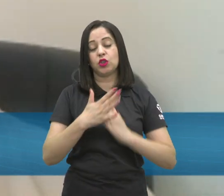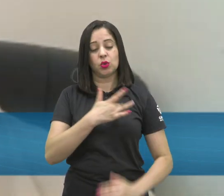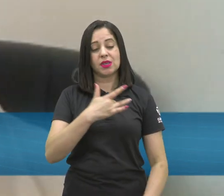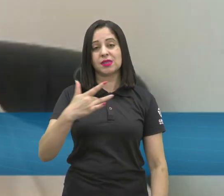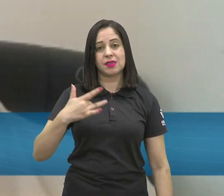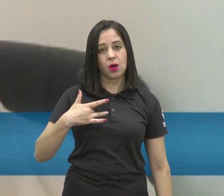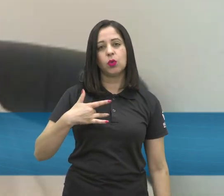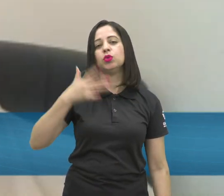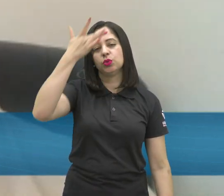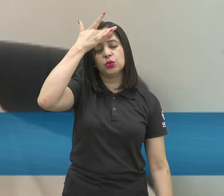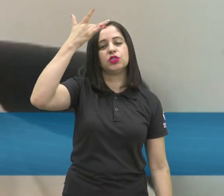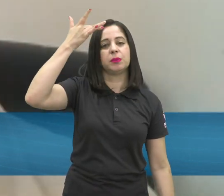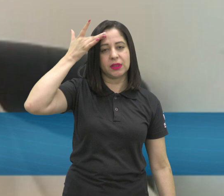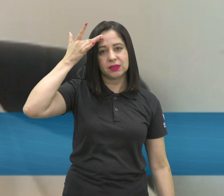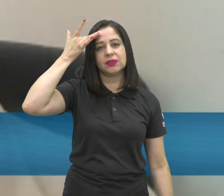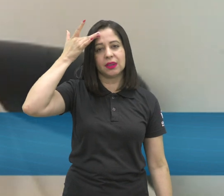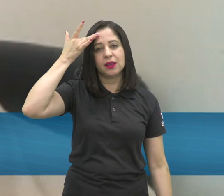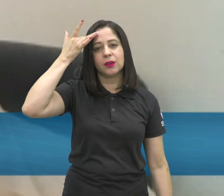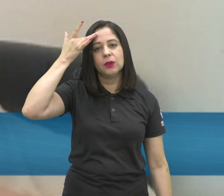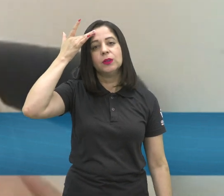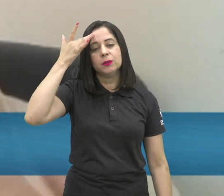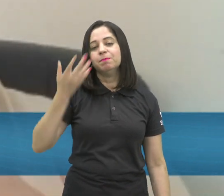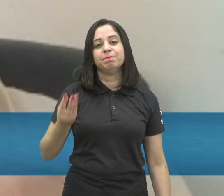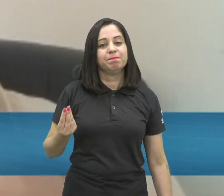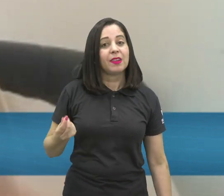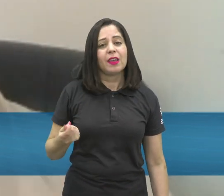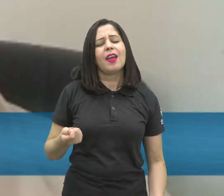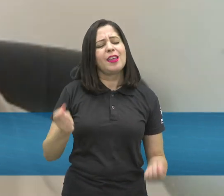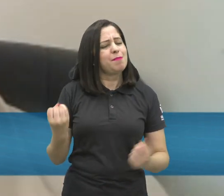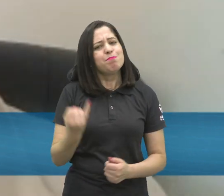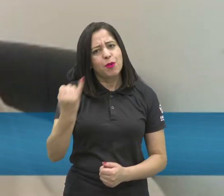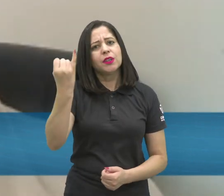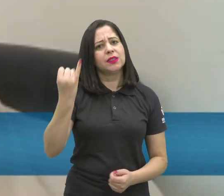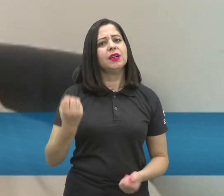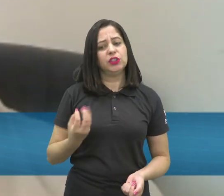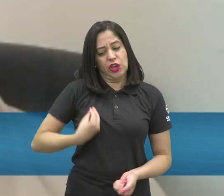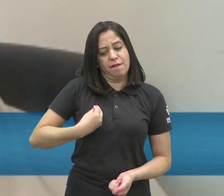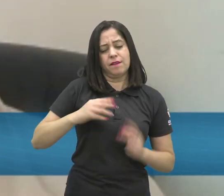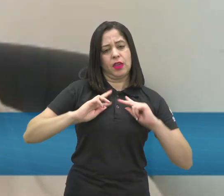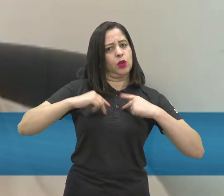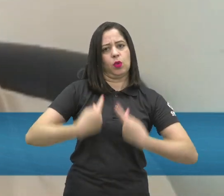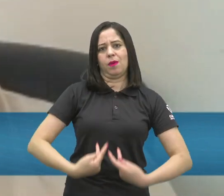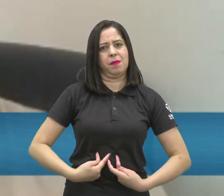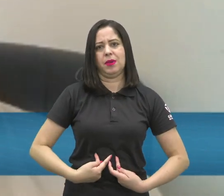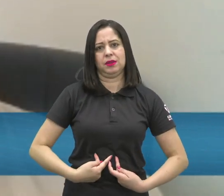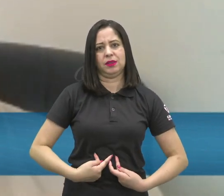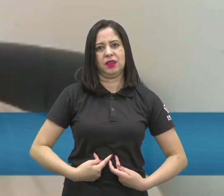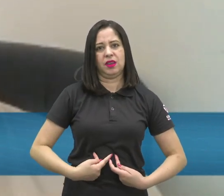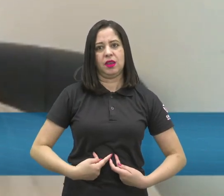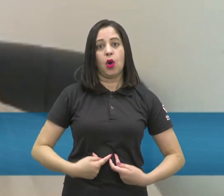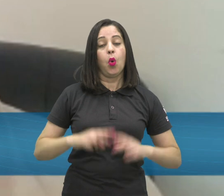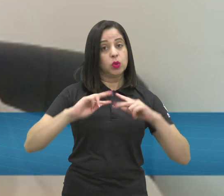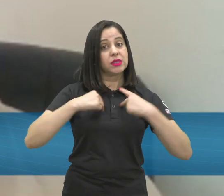a saúde mental, isso é necessário para a alma humana, é necessário para a vida humana. A gente não vive sem estar na sociedade.